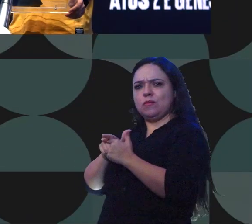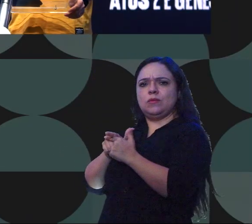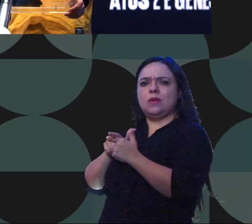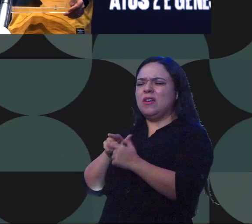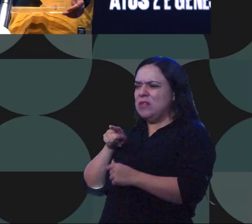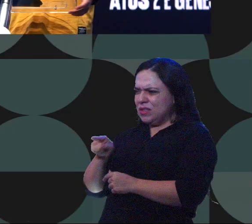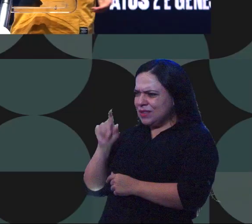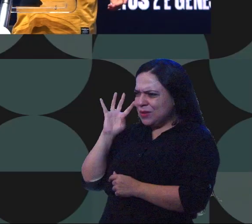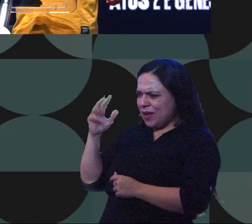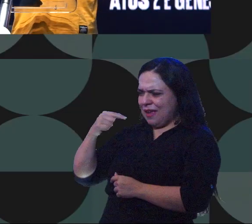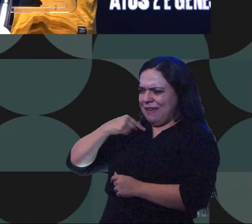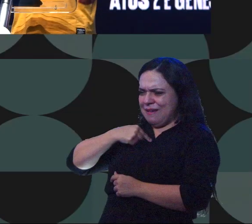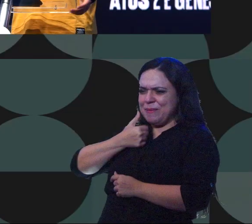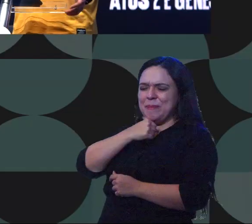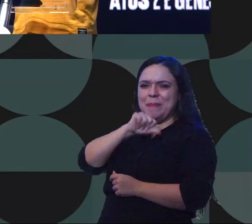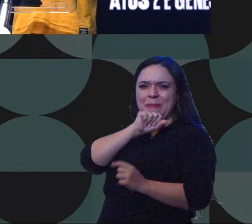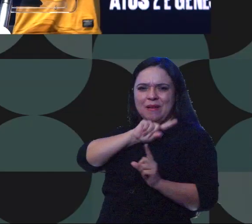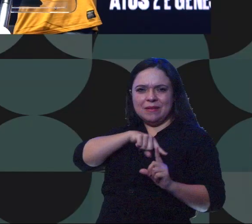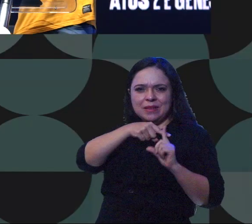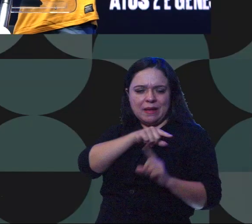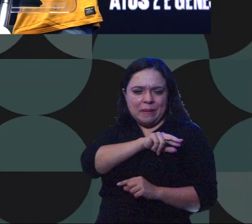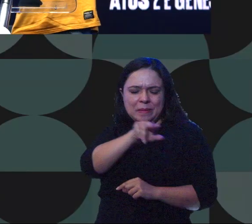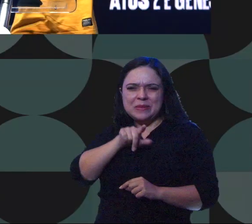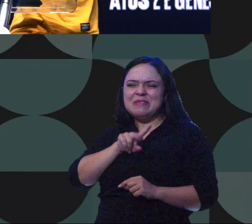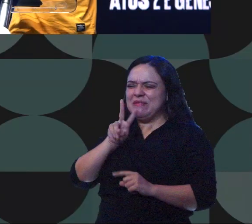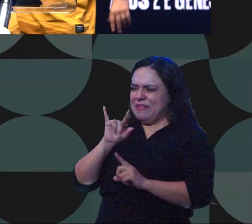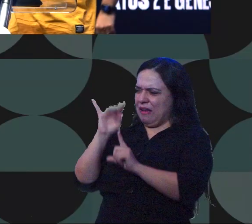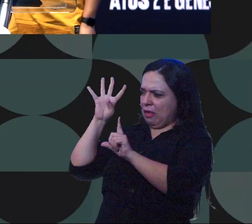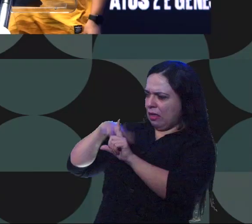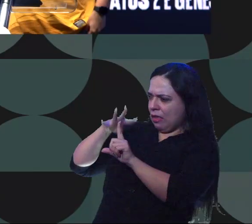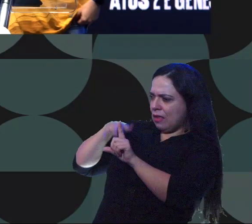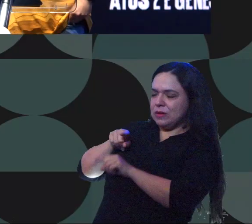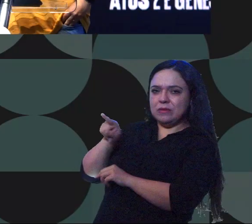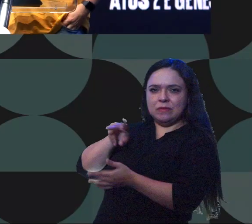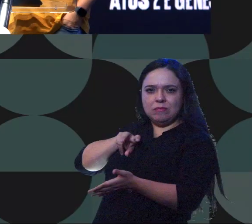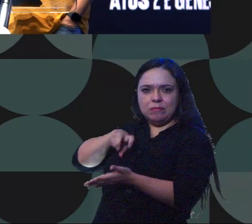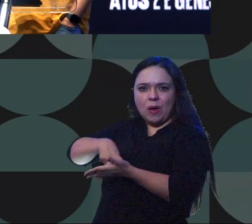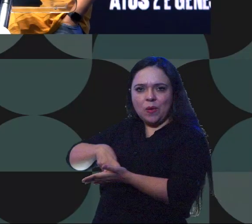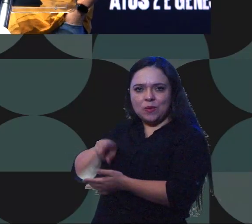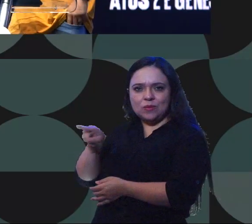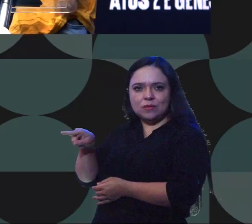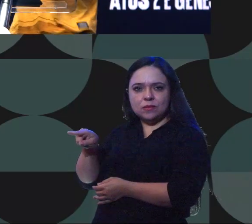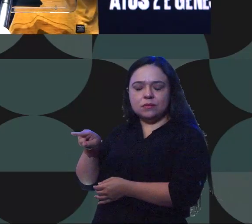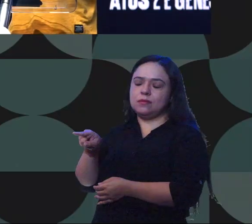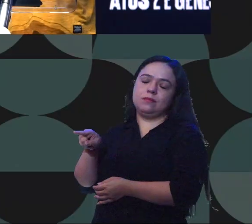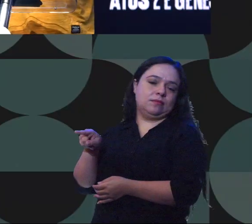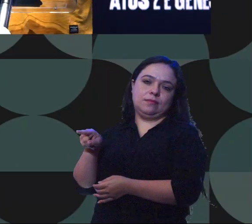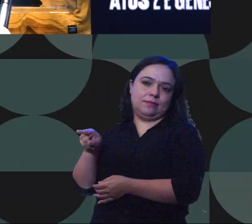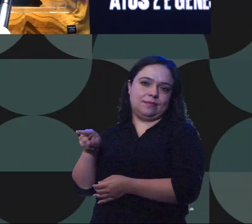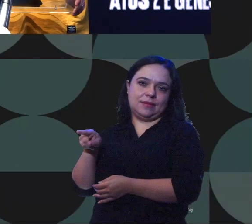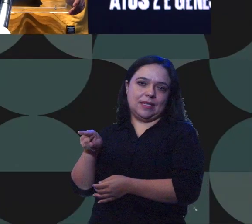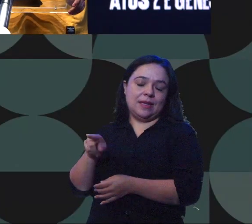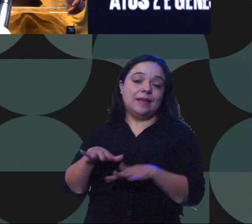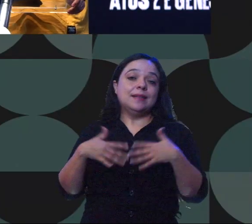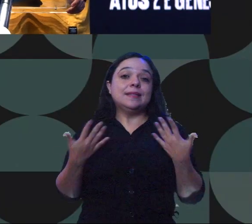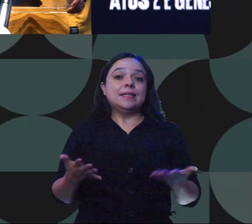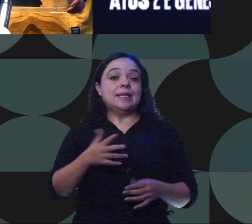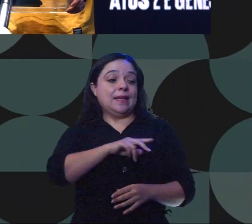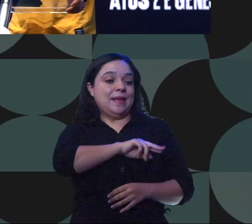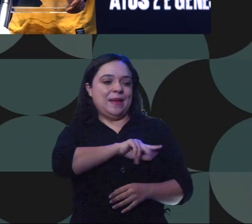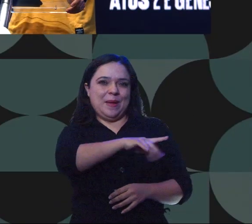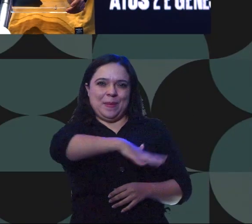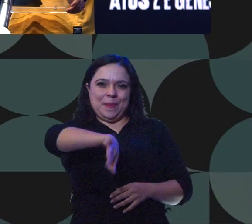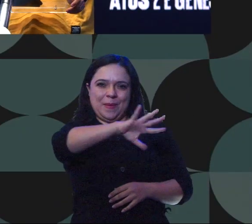Por acaso eu, a sua mãe, os seus irmãos, viremos e nos curvaremos até o chão diante de você? Os irmãos de José ficaram